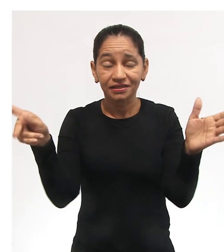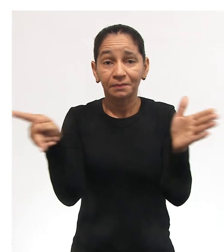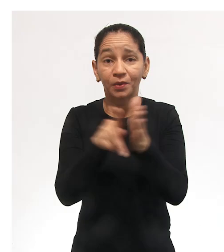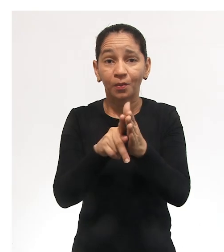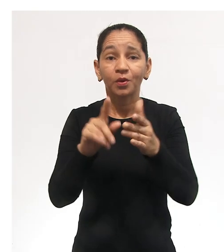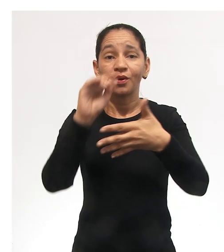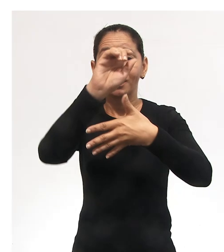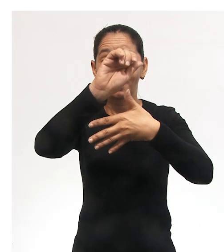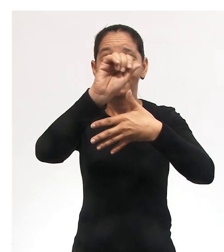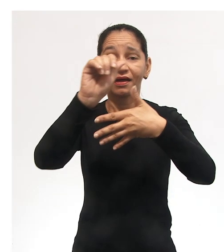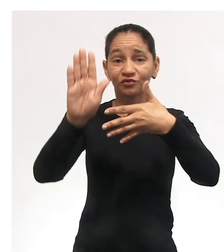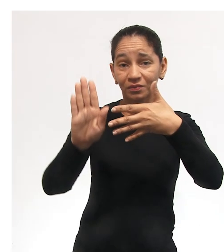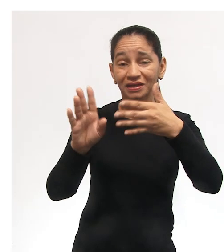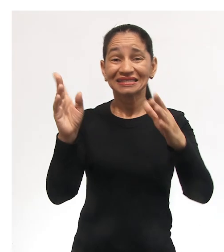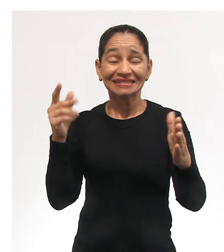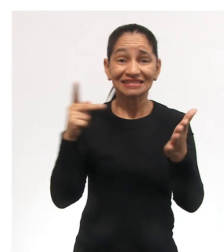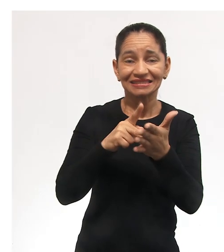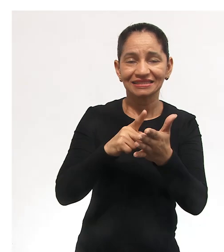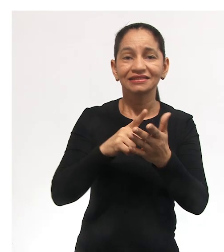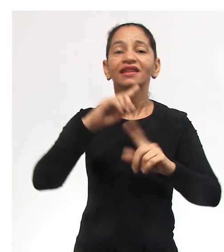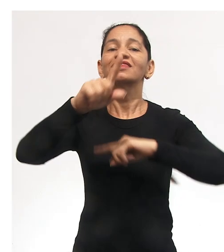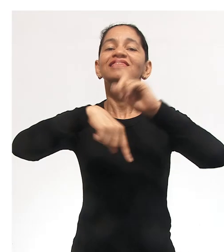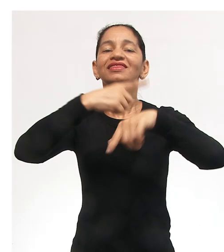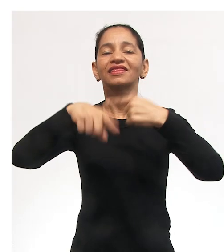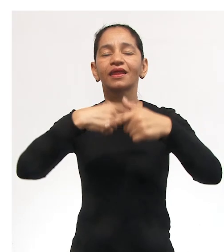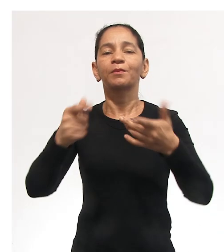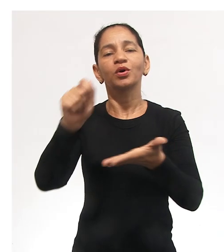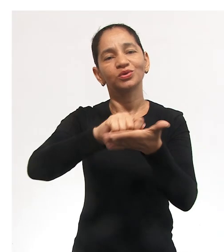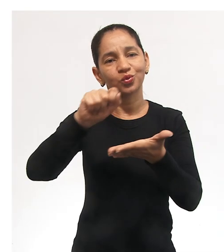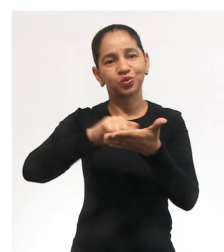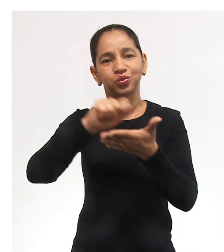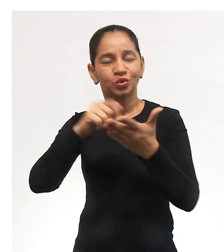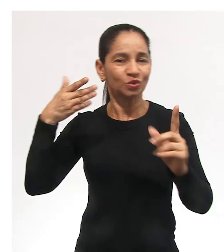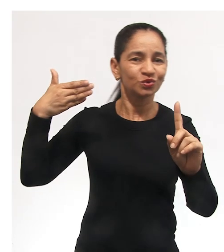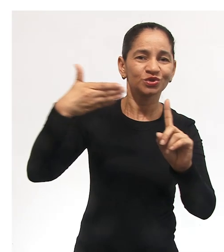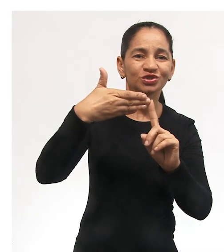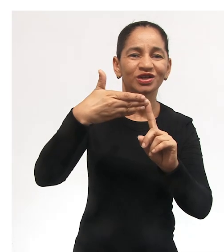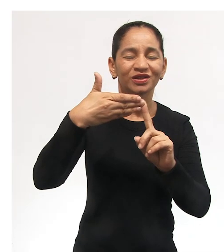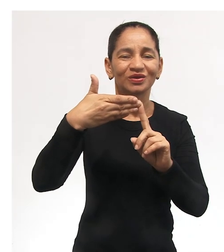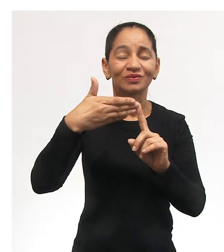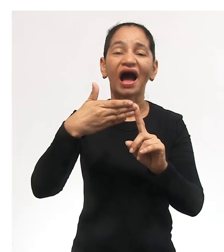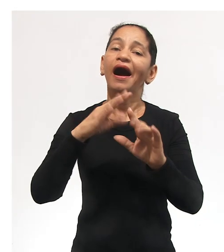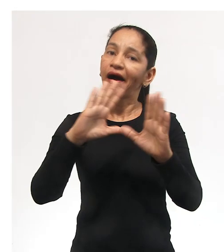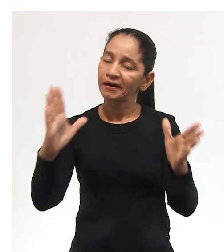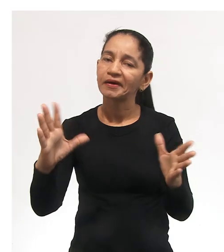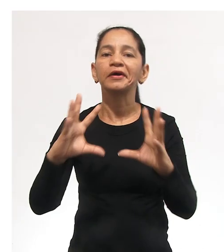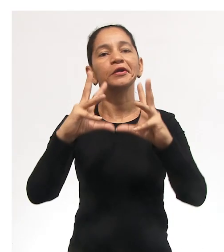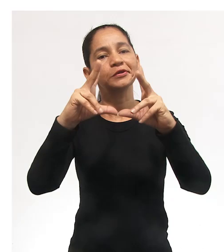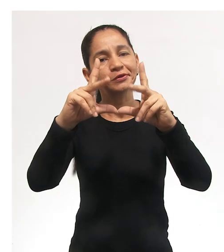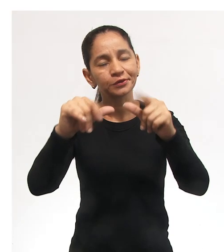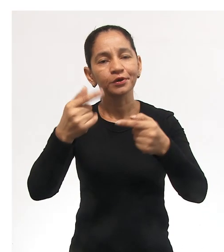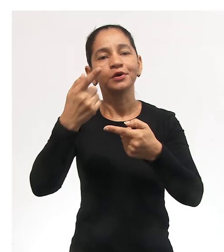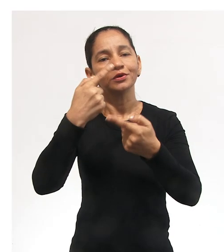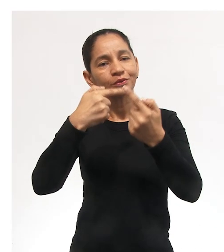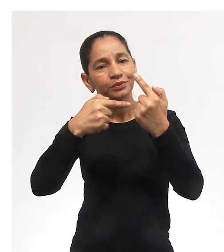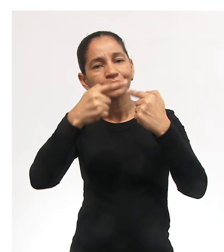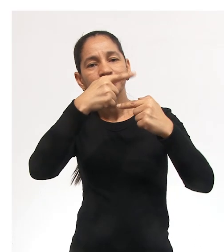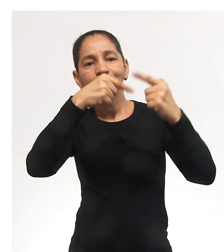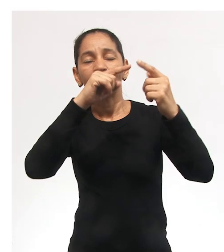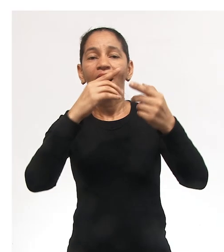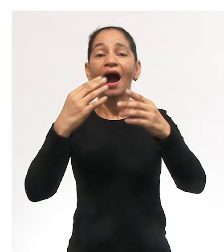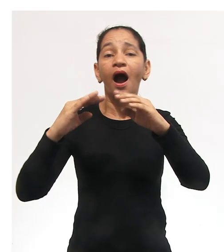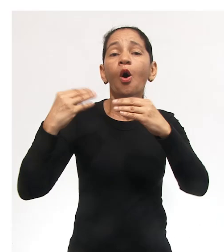Depois, alfabética e a ortográfica. Então, é um processo, né, um esquema em que